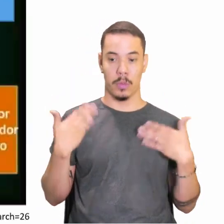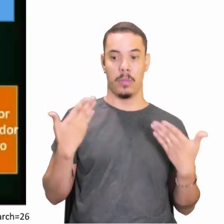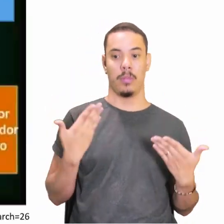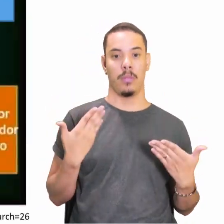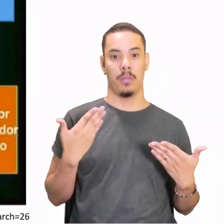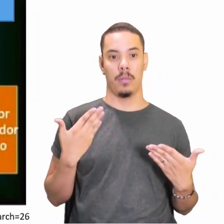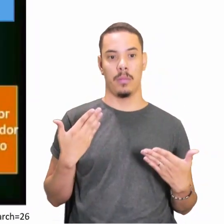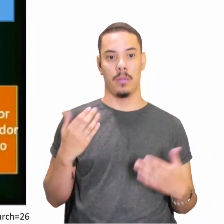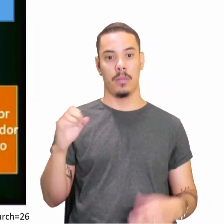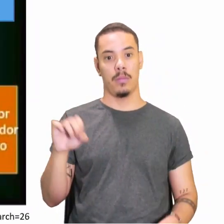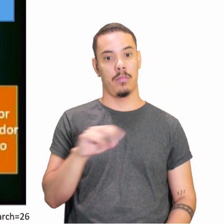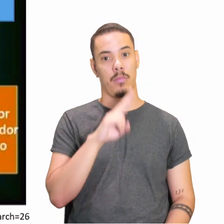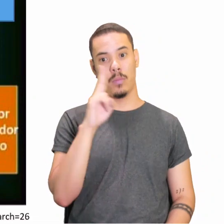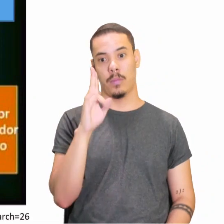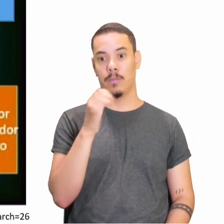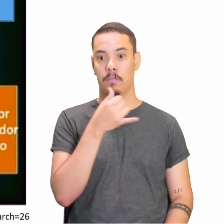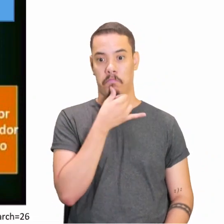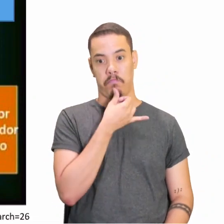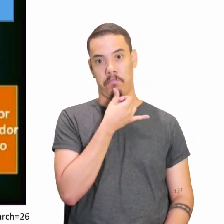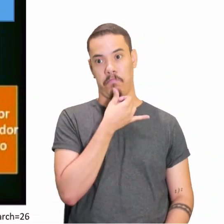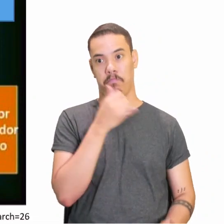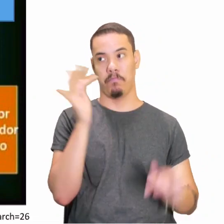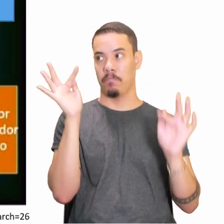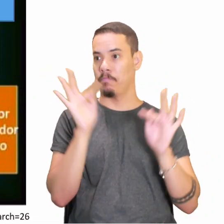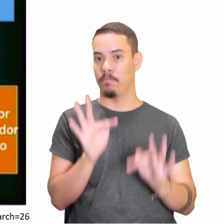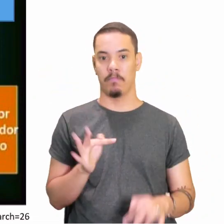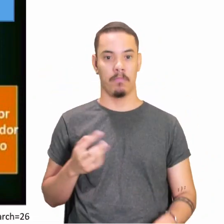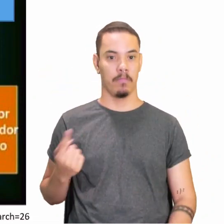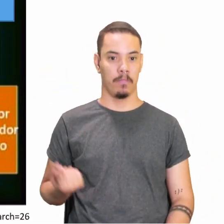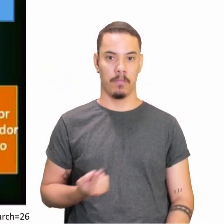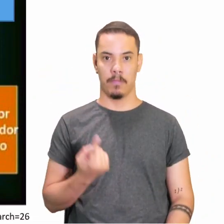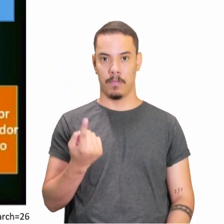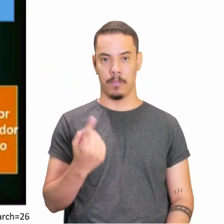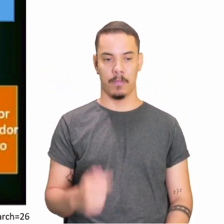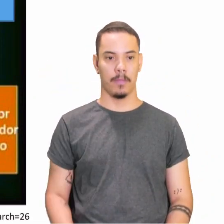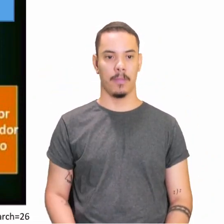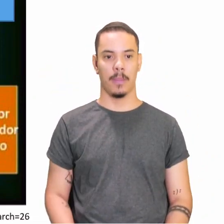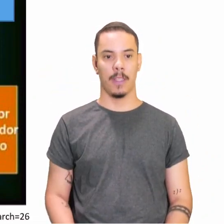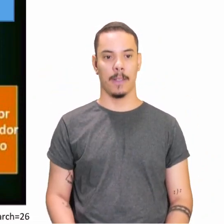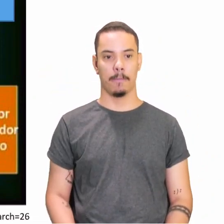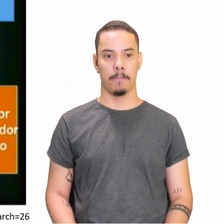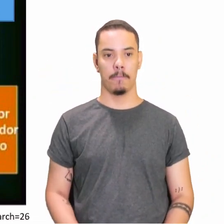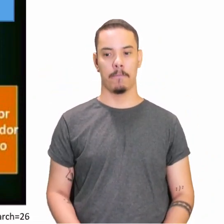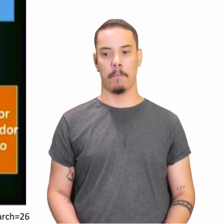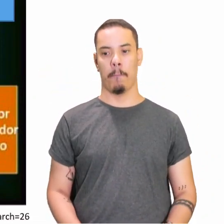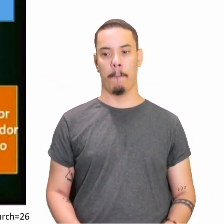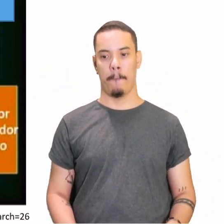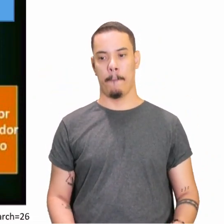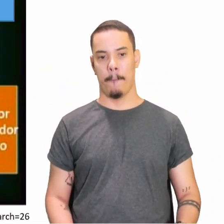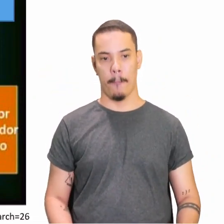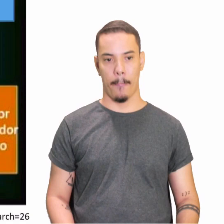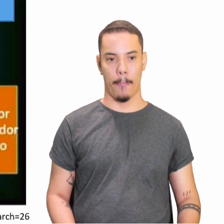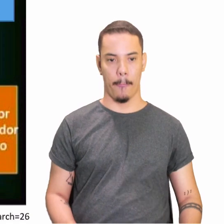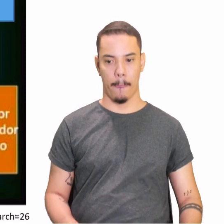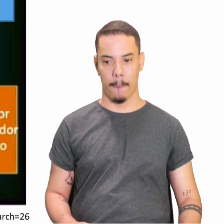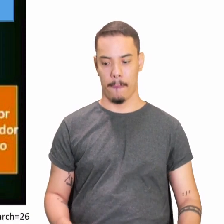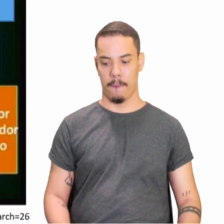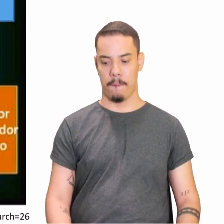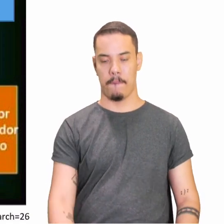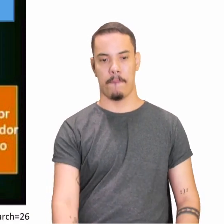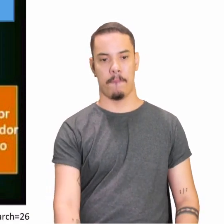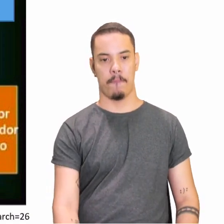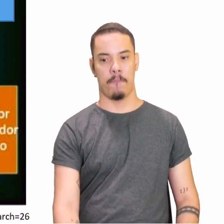final triste ou felizes para sempre. Beleza! Olha que legal, um cenário para vocês aqui,